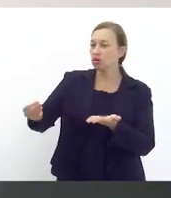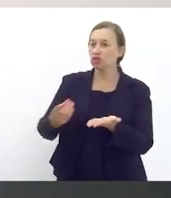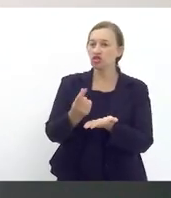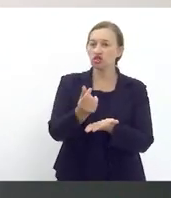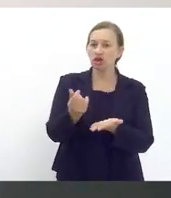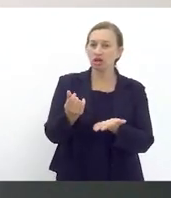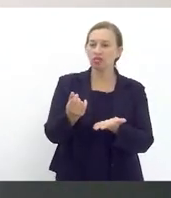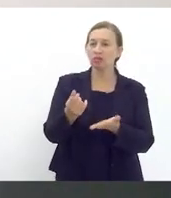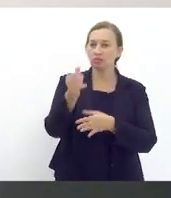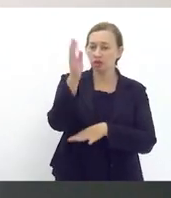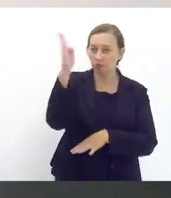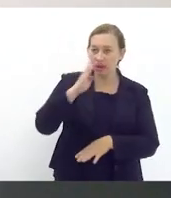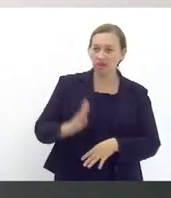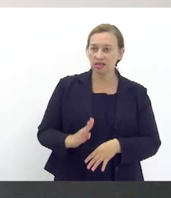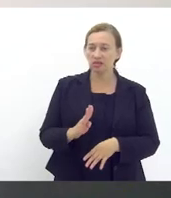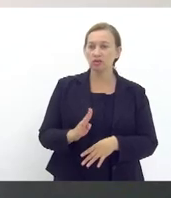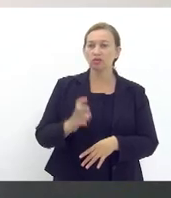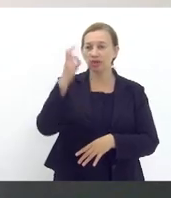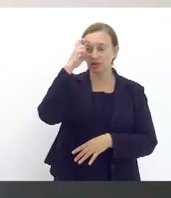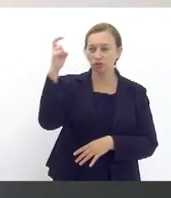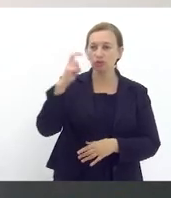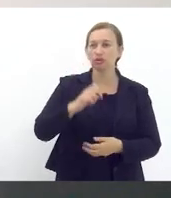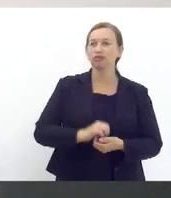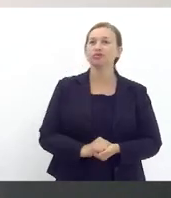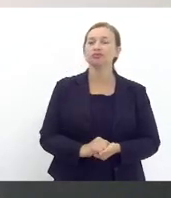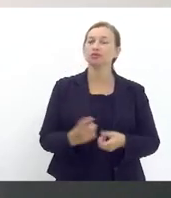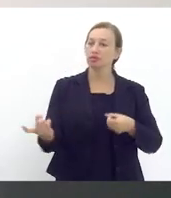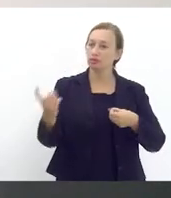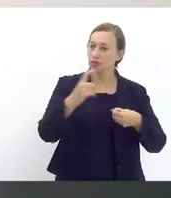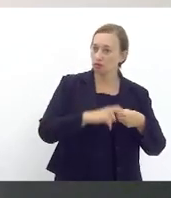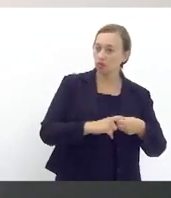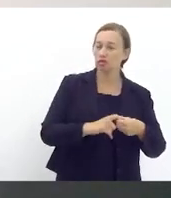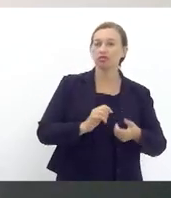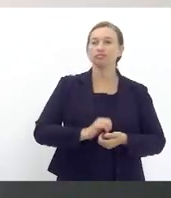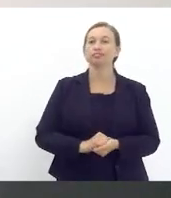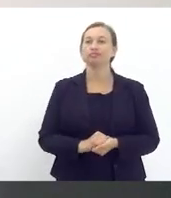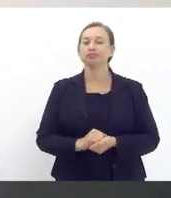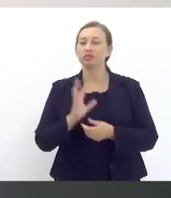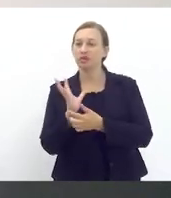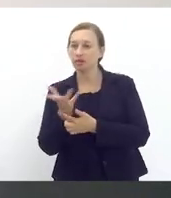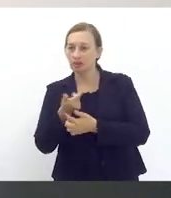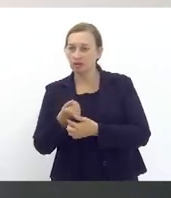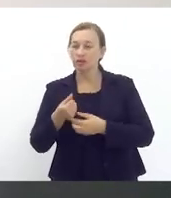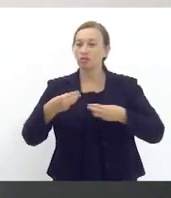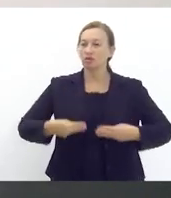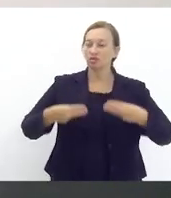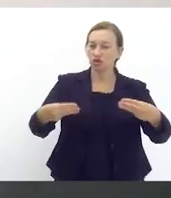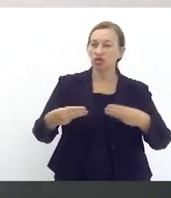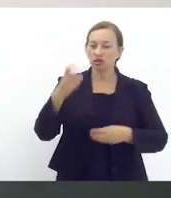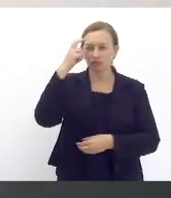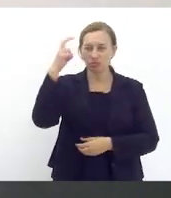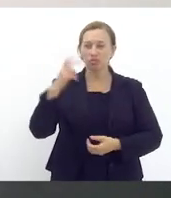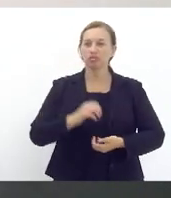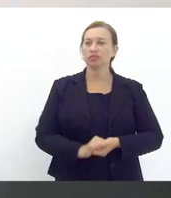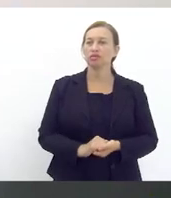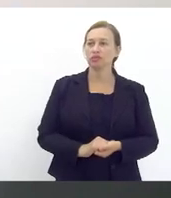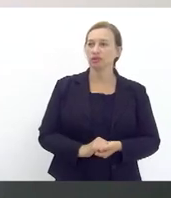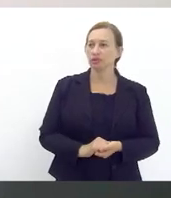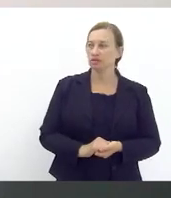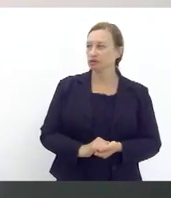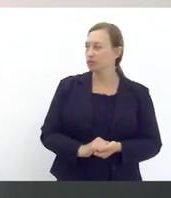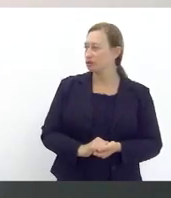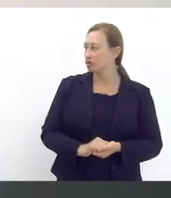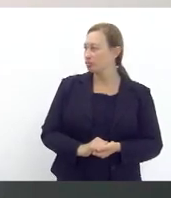democrática do Brasil pelo viés da retomada da área da arte cultura pelo Ministério da Cultura outra